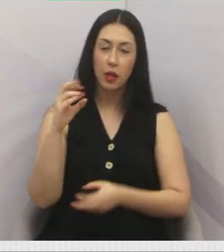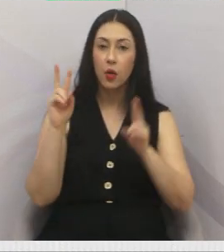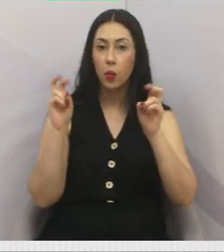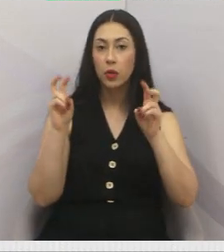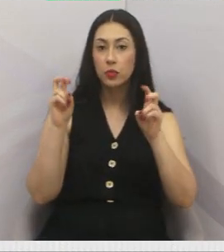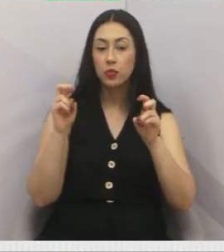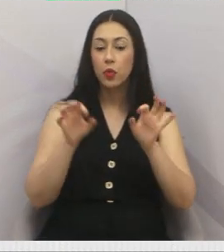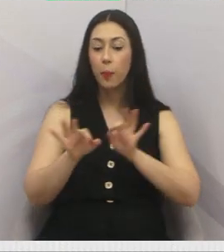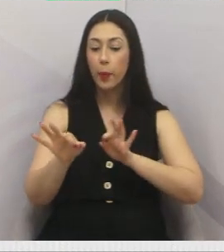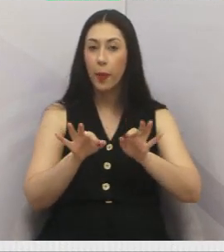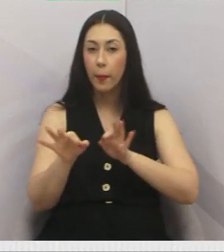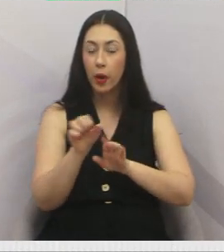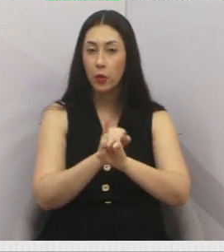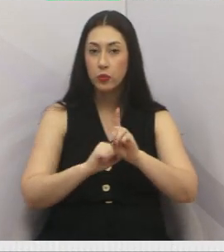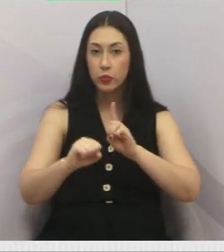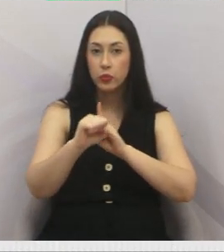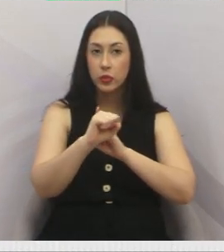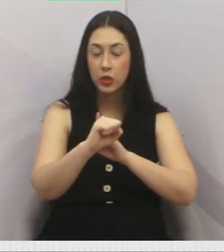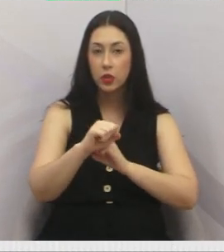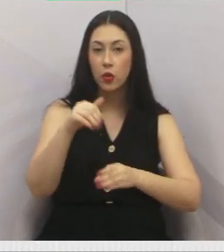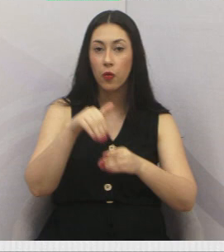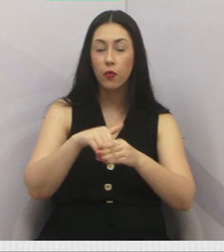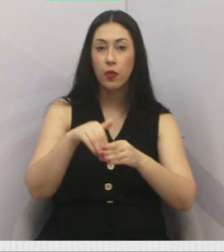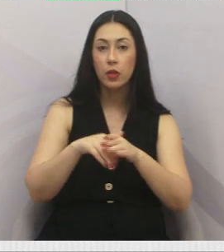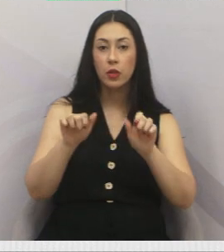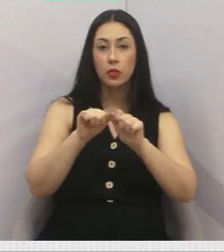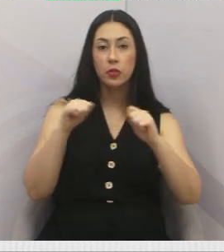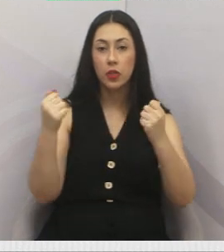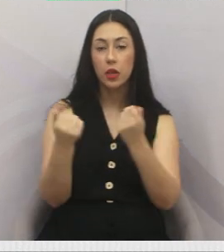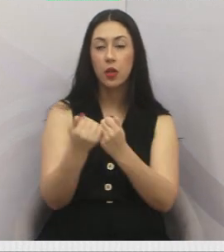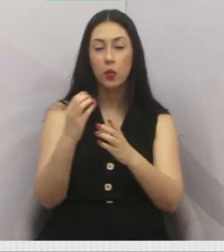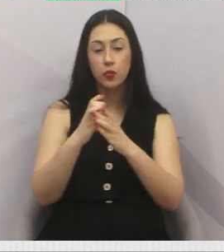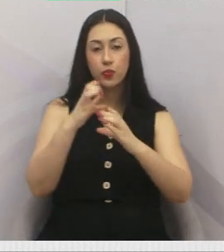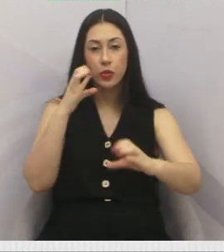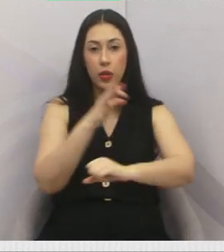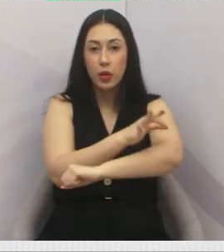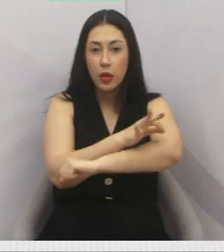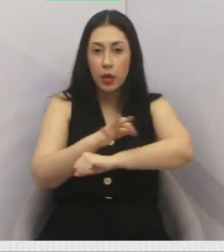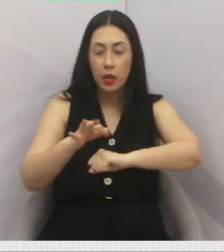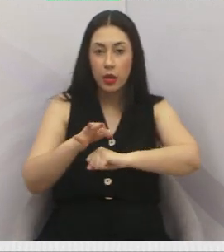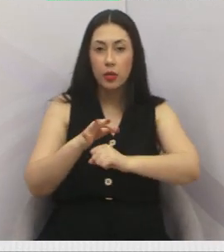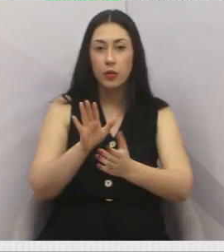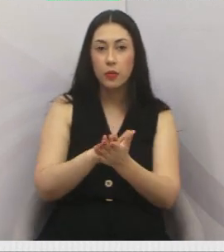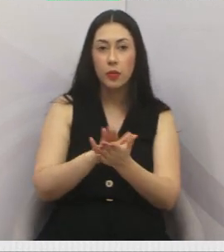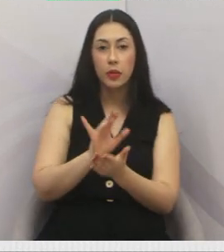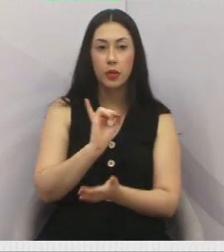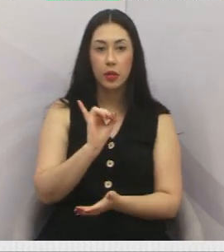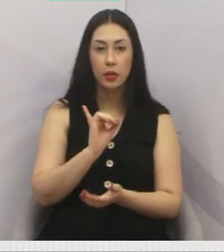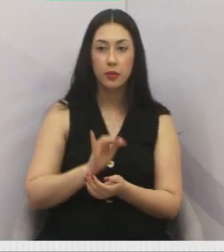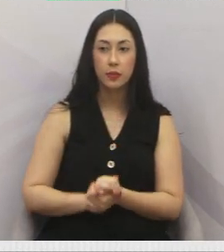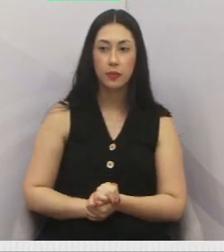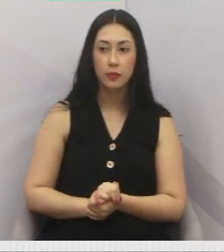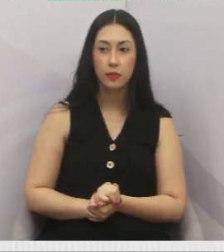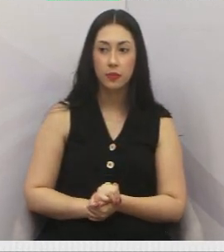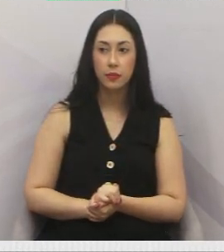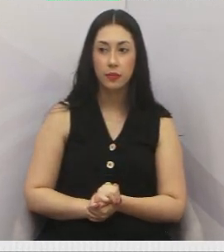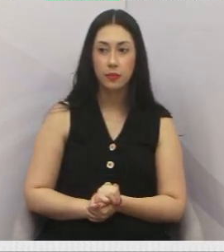Segmento Organização da Sociedade Civil, um voto para a Associação dos Engenheiros e Arquitetos de Jacareí, a EAJ.